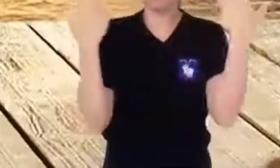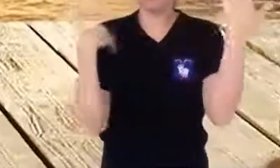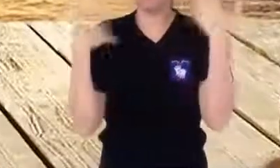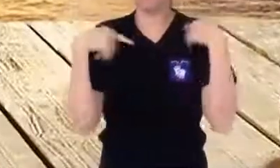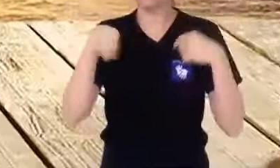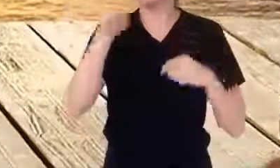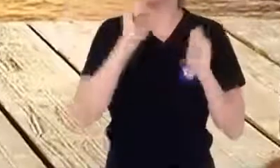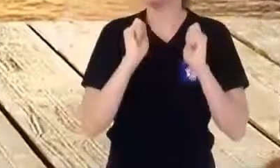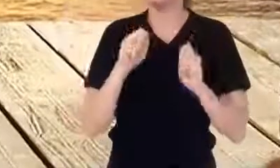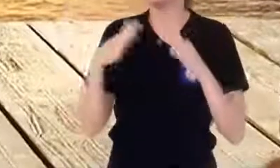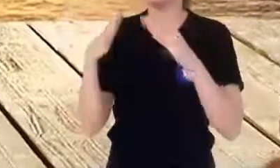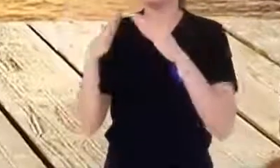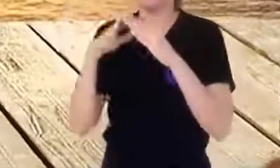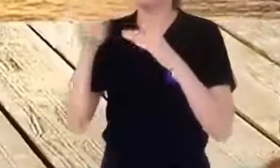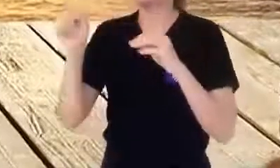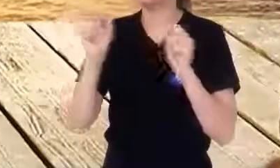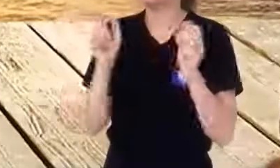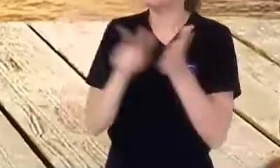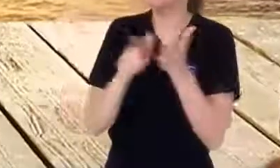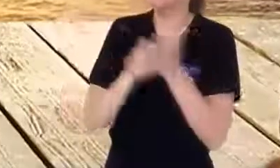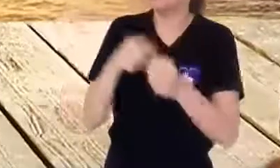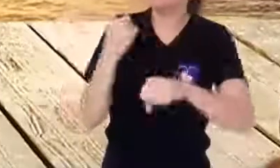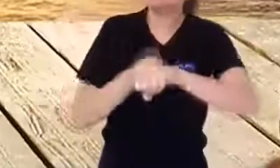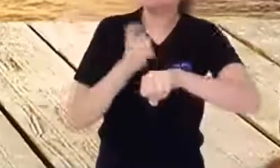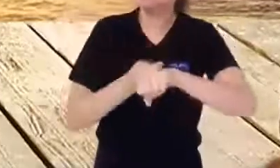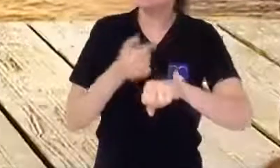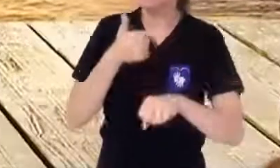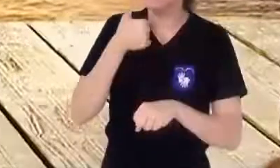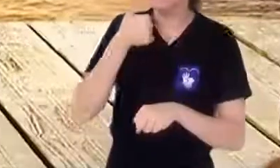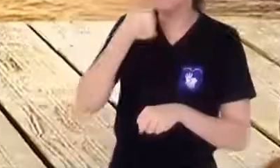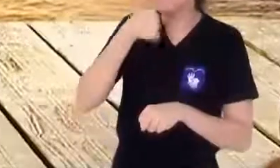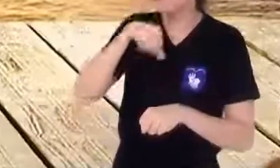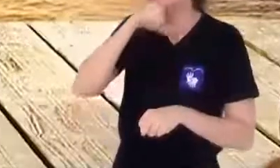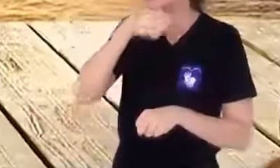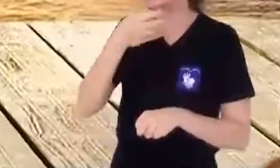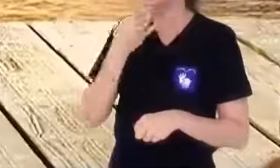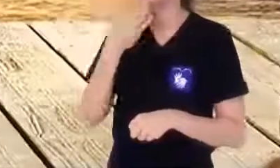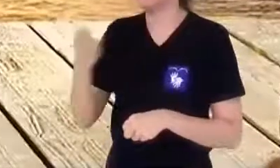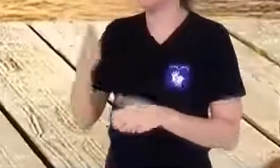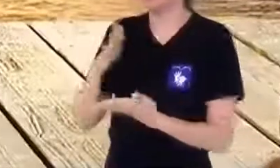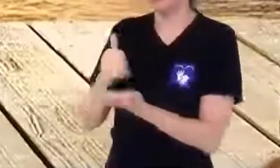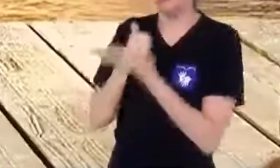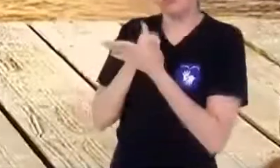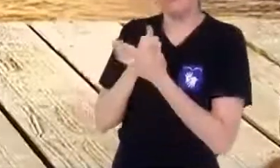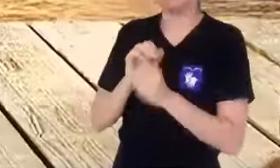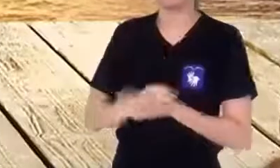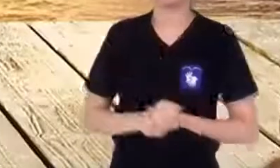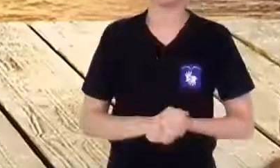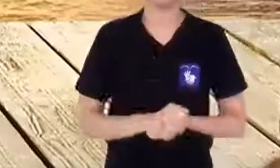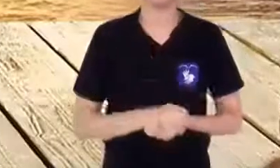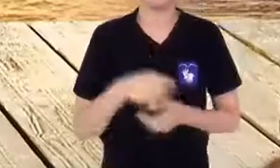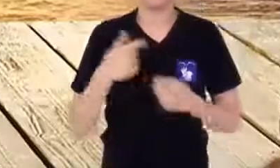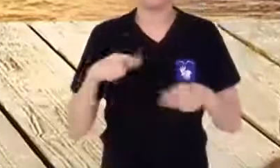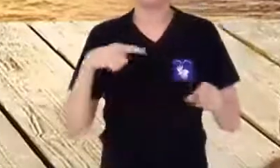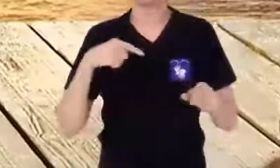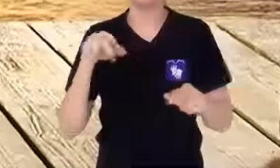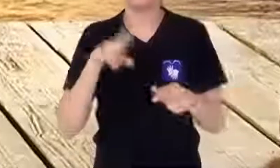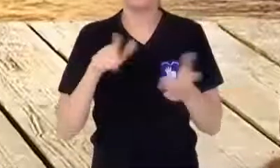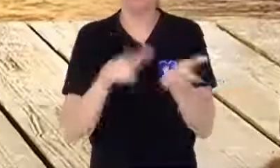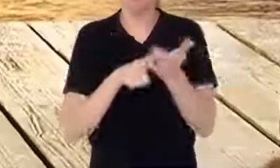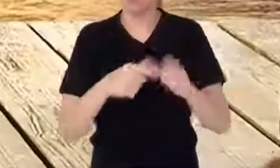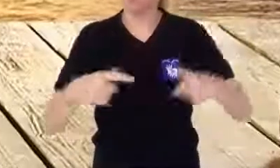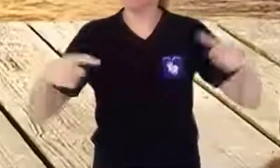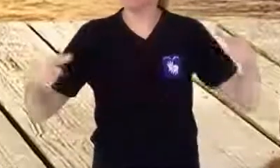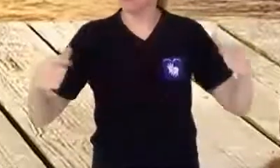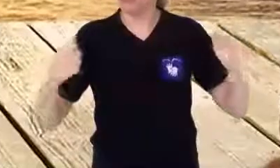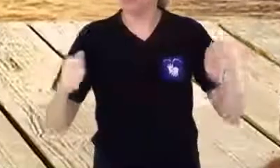ter uma cartolina, um papel. Peça ajuda do seu papai, da sua mamãe, para lhe ajudar. Você vai... Uma folha bem grande, pode ser um jornal.